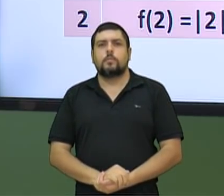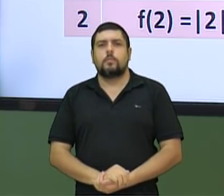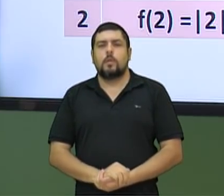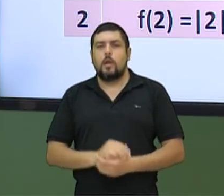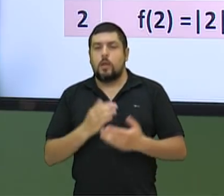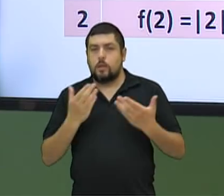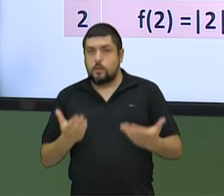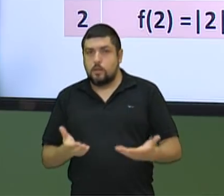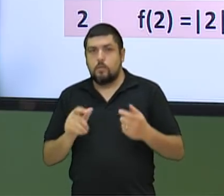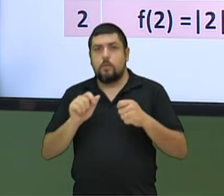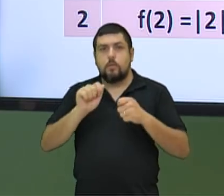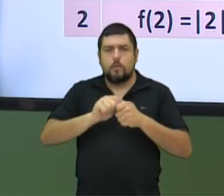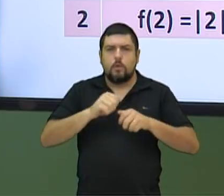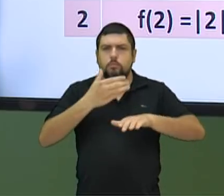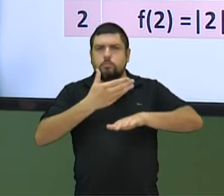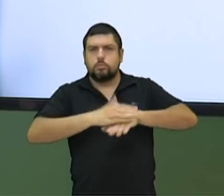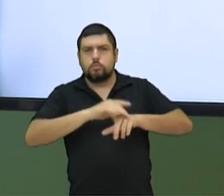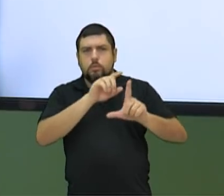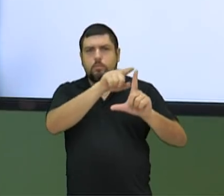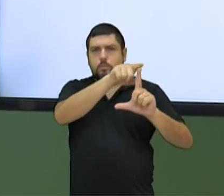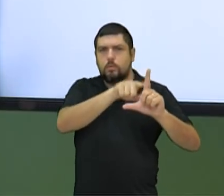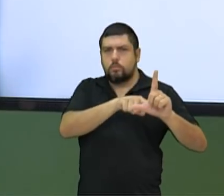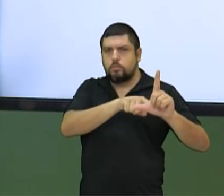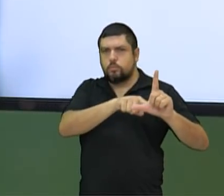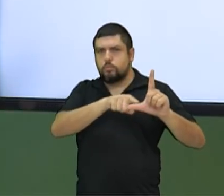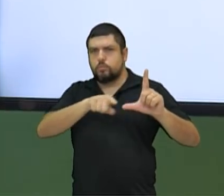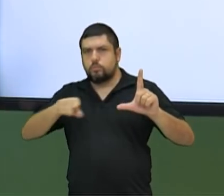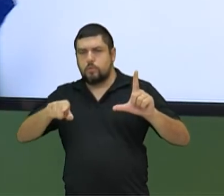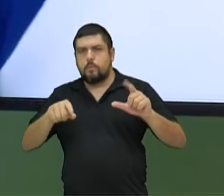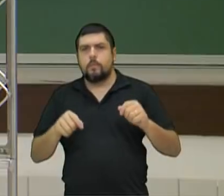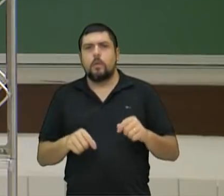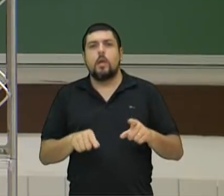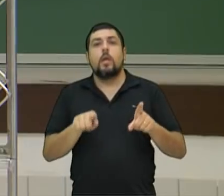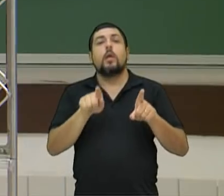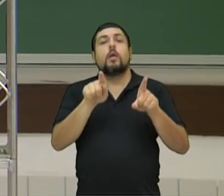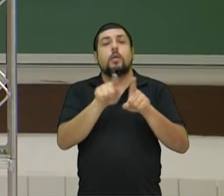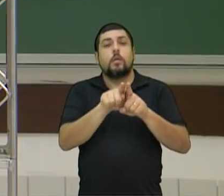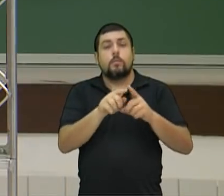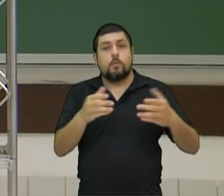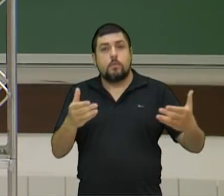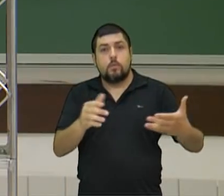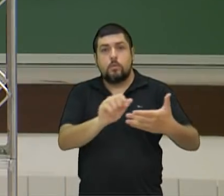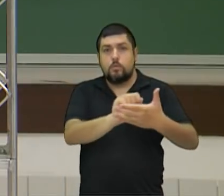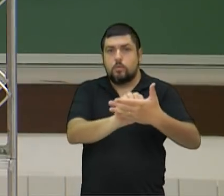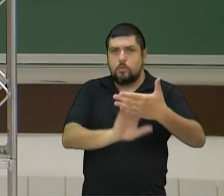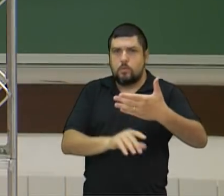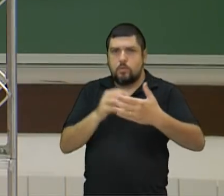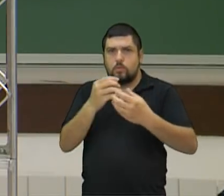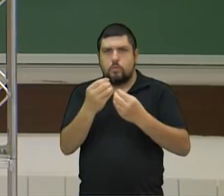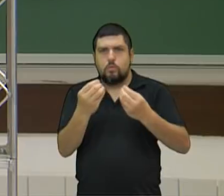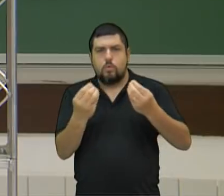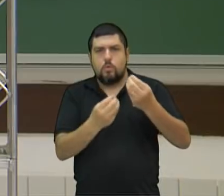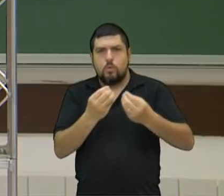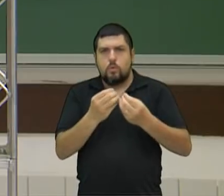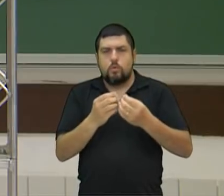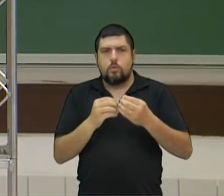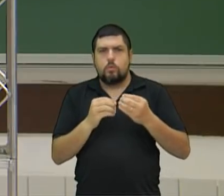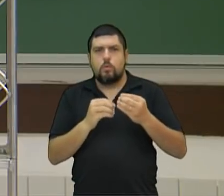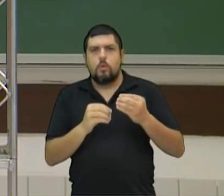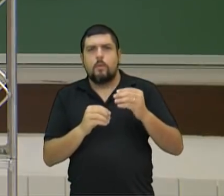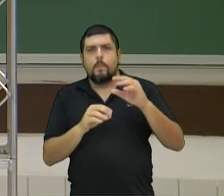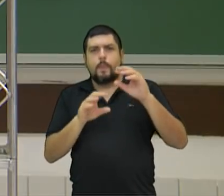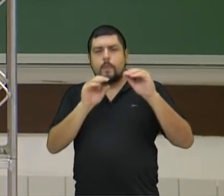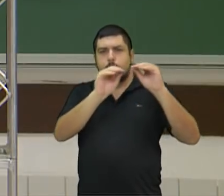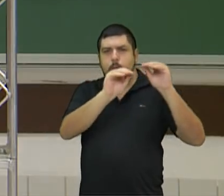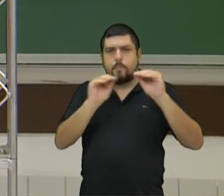plano cartesiano e representar no caderno esses pontos aqui, ó. Menos 2 e 2, menos 1 e 1, 0 e 0, 1 e 1 e